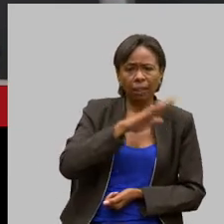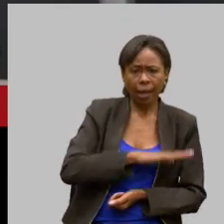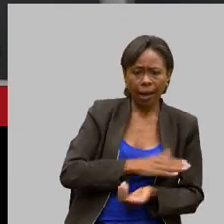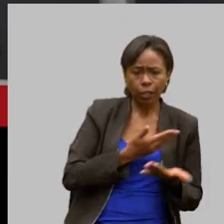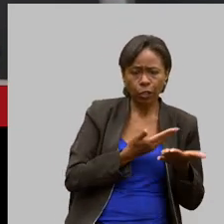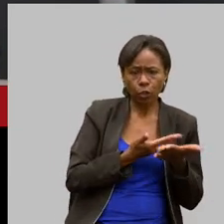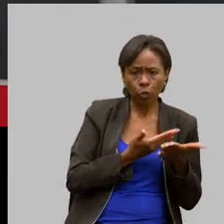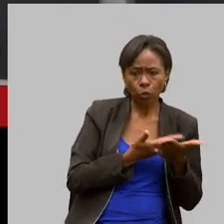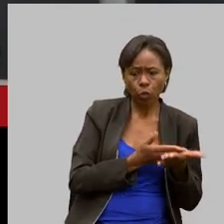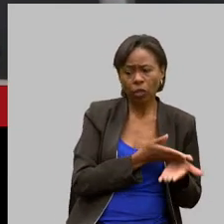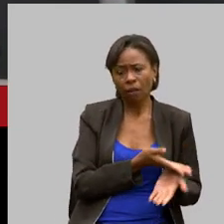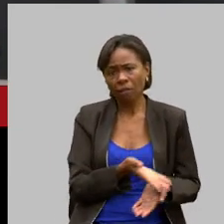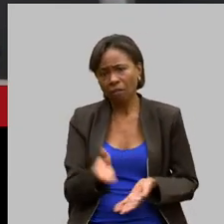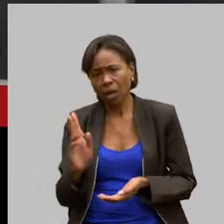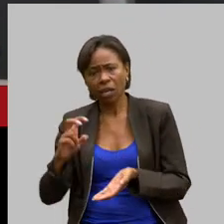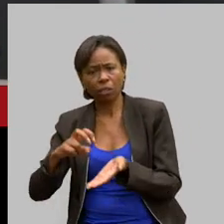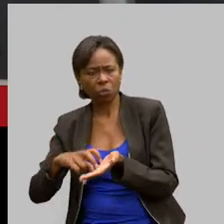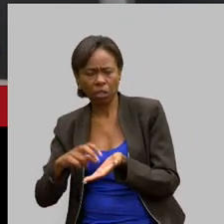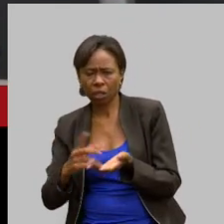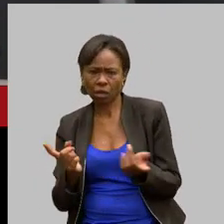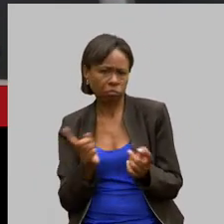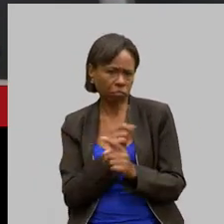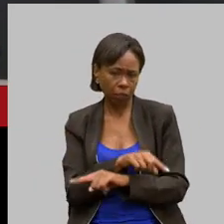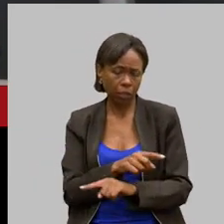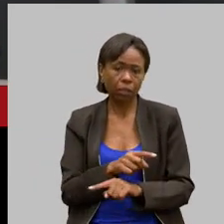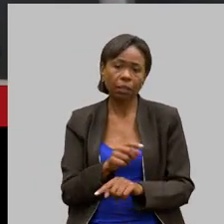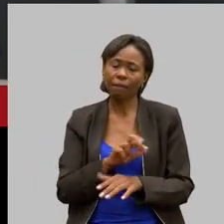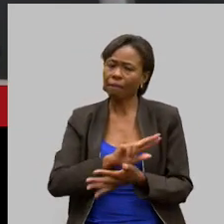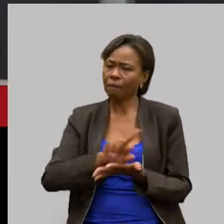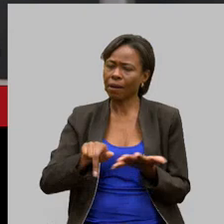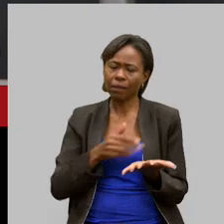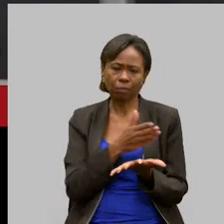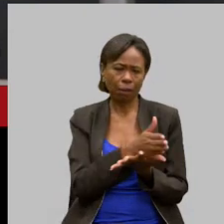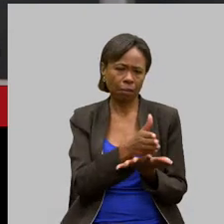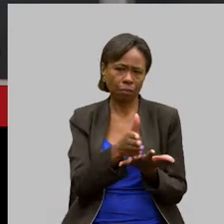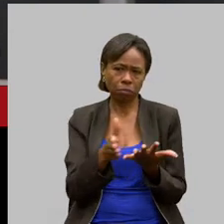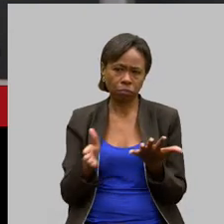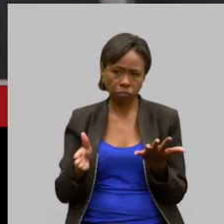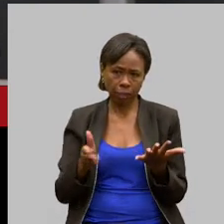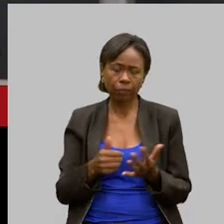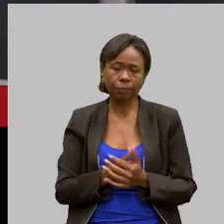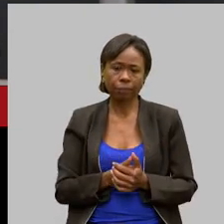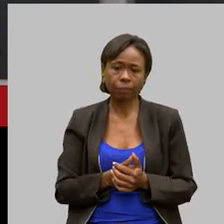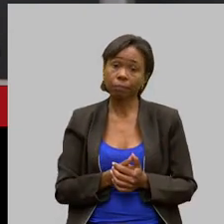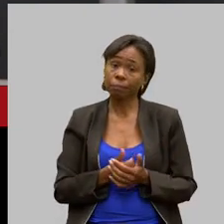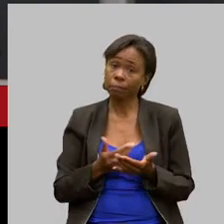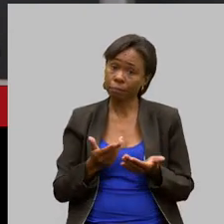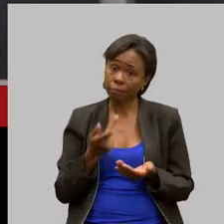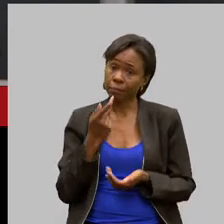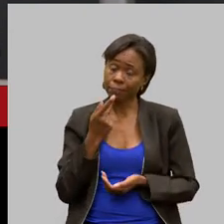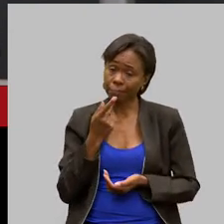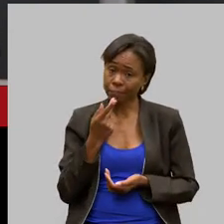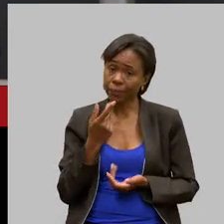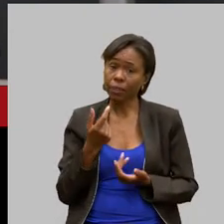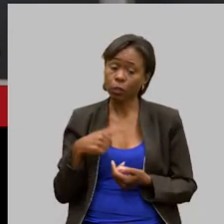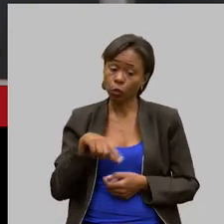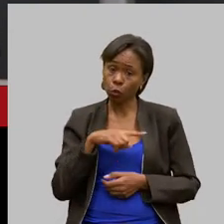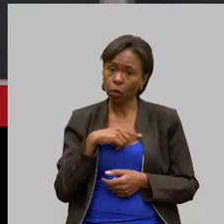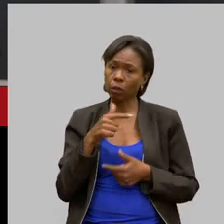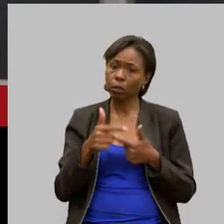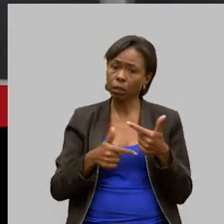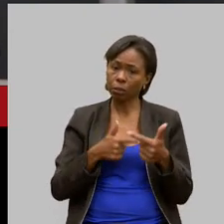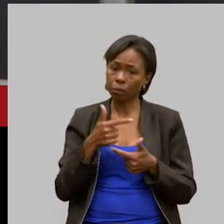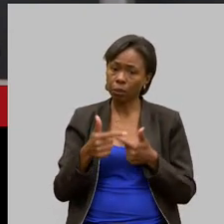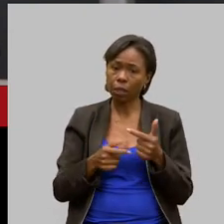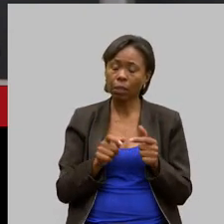várias modalidades Então é isso que eu quero falar que a gente tem que trabalhar pros que mais necessitam